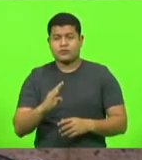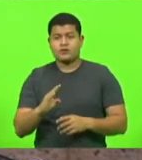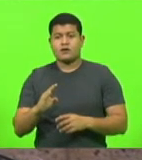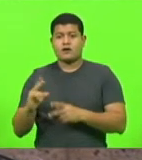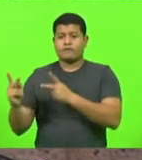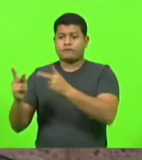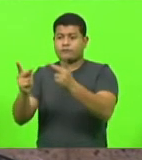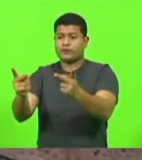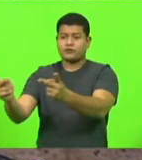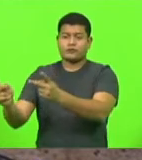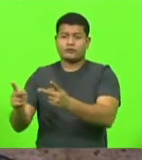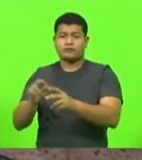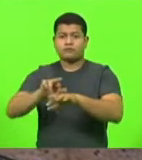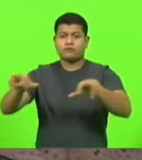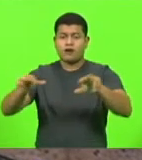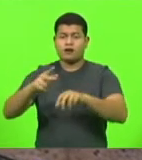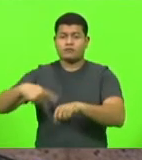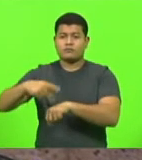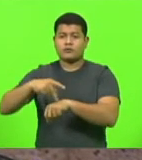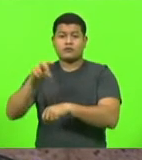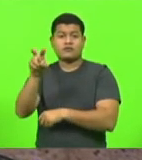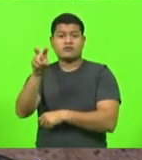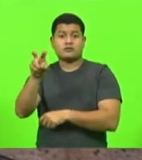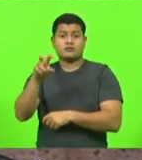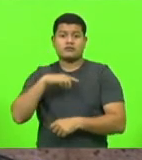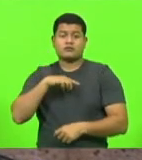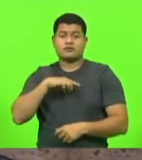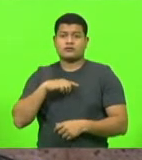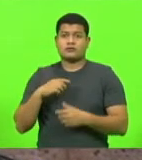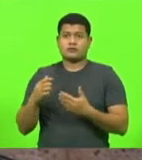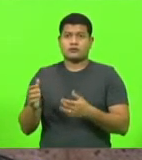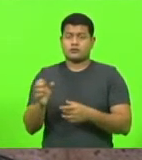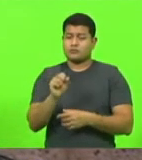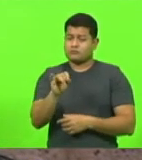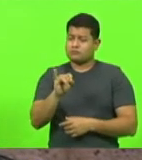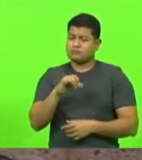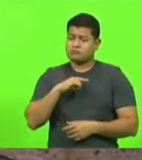lá, segundo esse cubano, tem um vídeo aí na internet, quem quiser procurar,